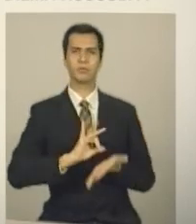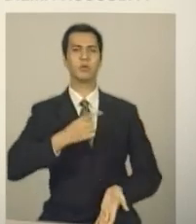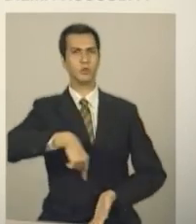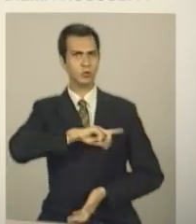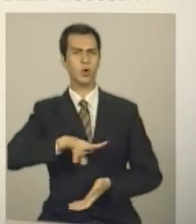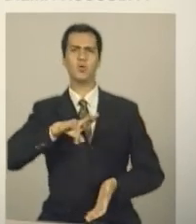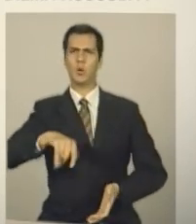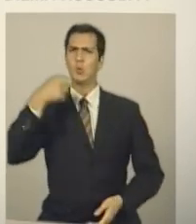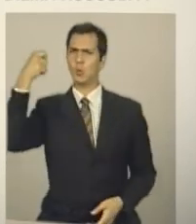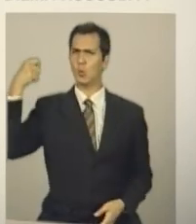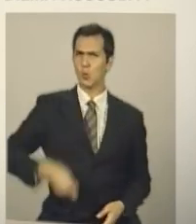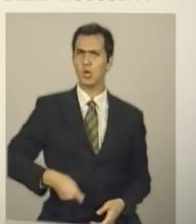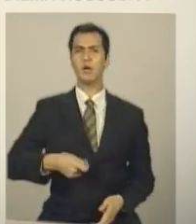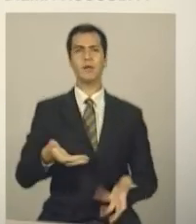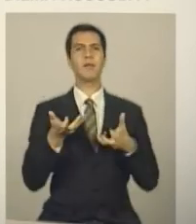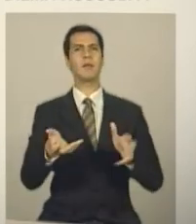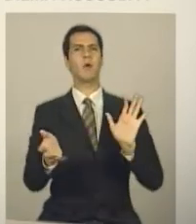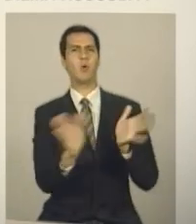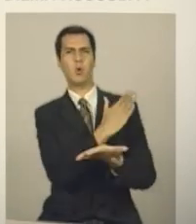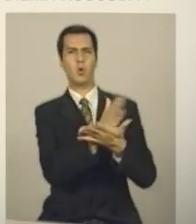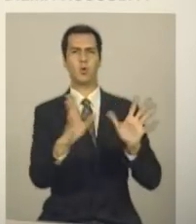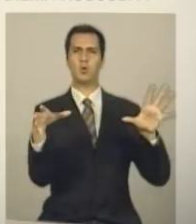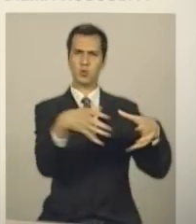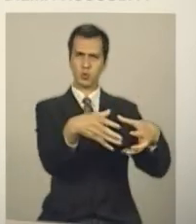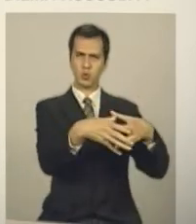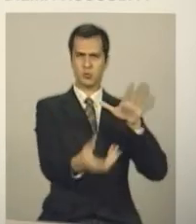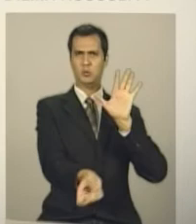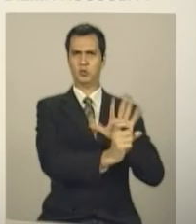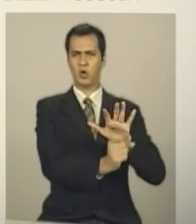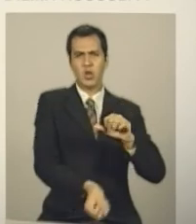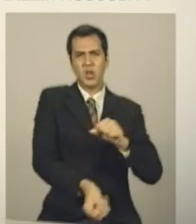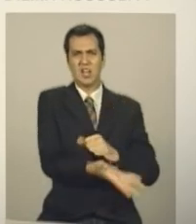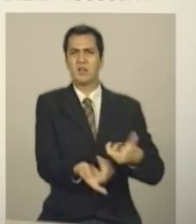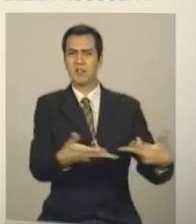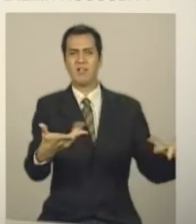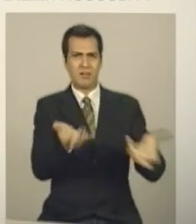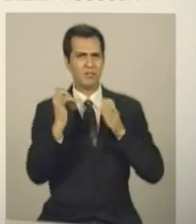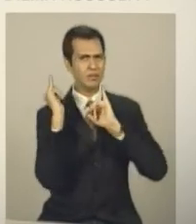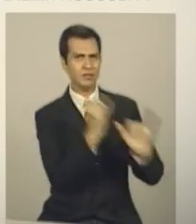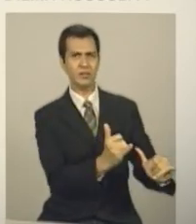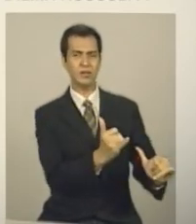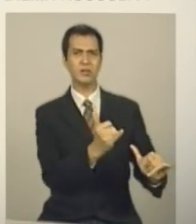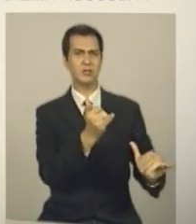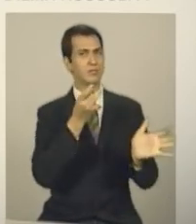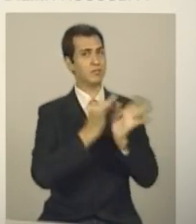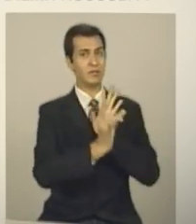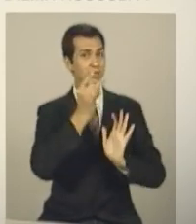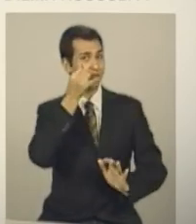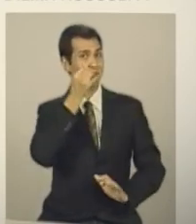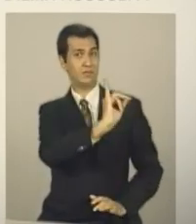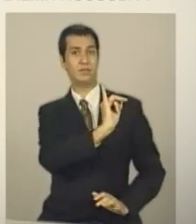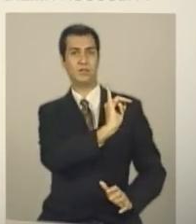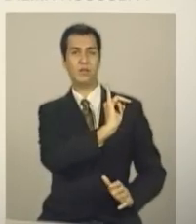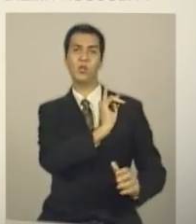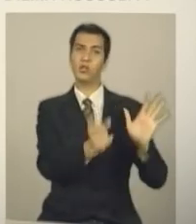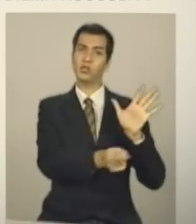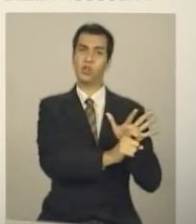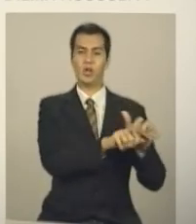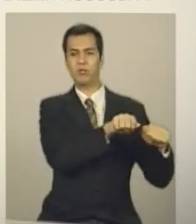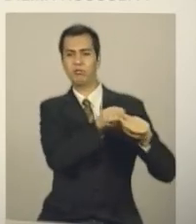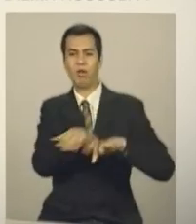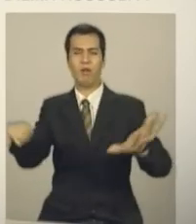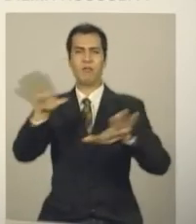Rigor as organizações criminosas para evitar que as drogas entrem no país já estamos fazendo isso com as